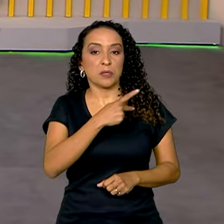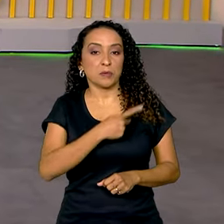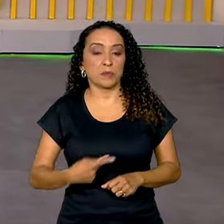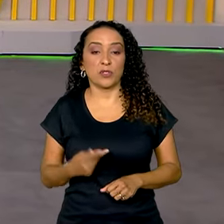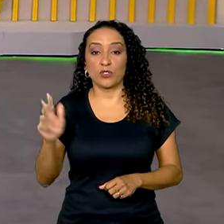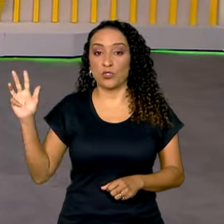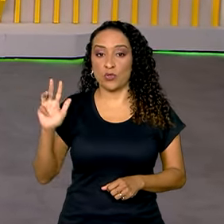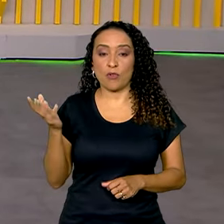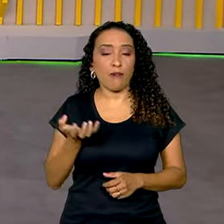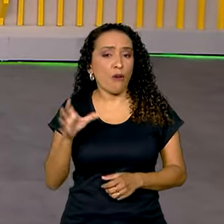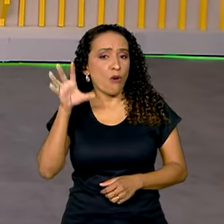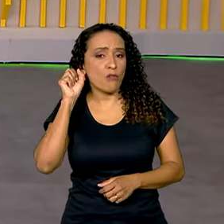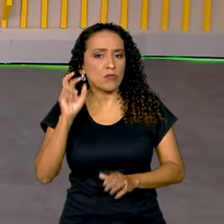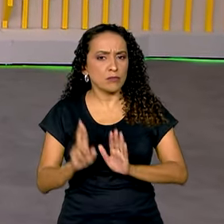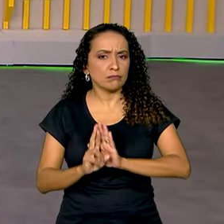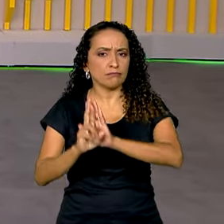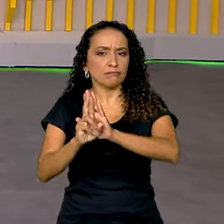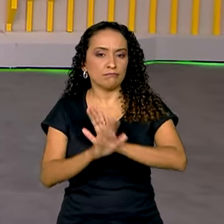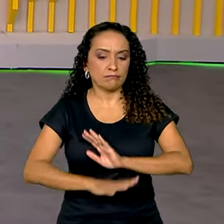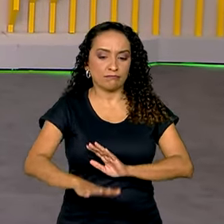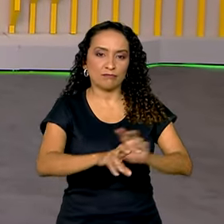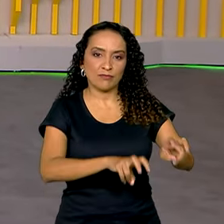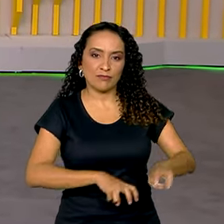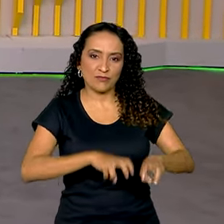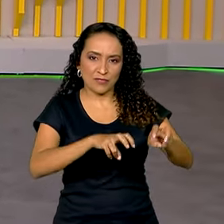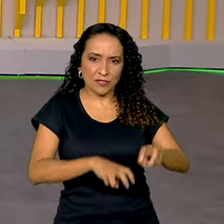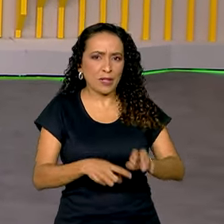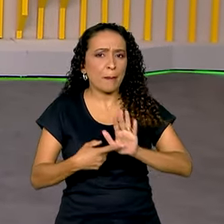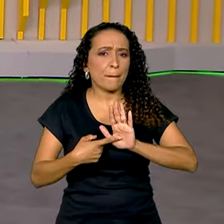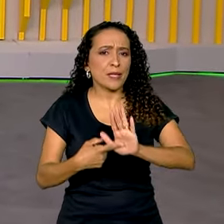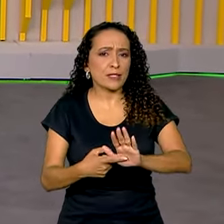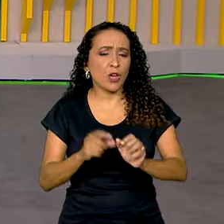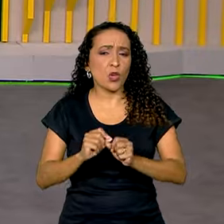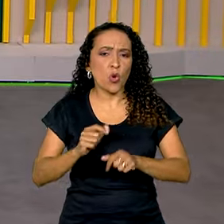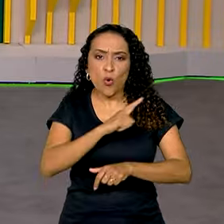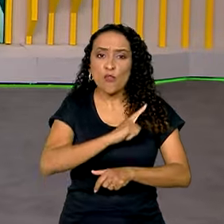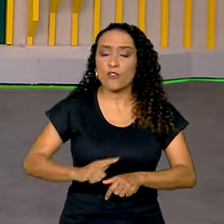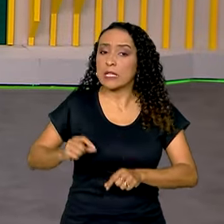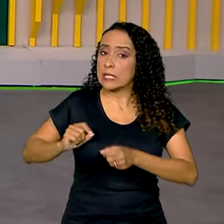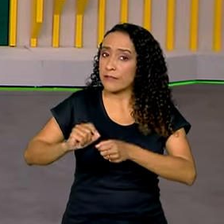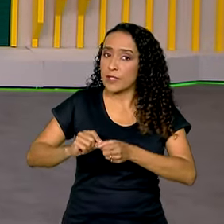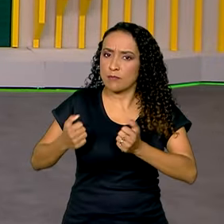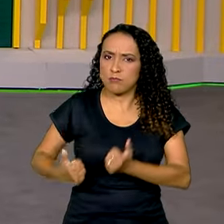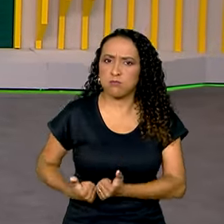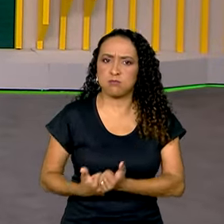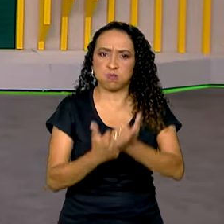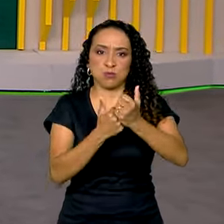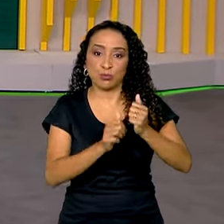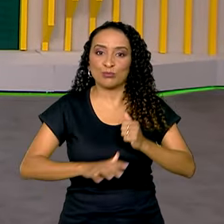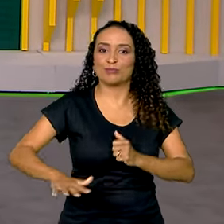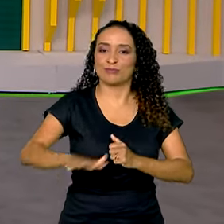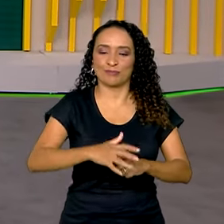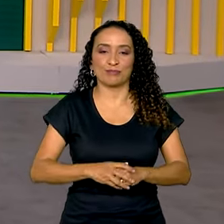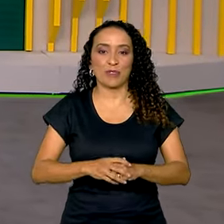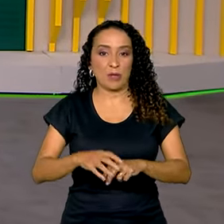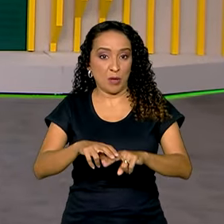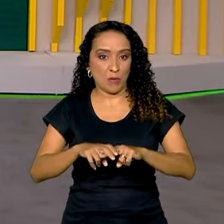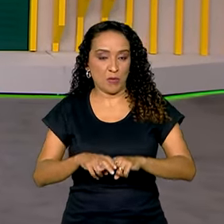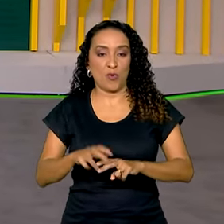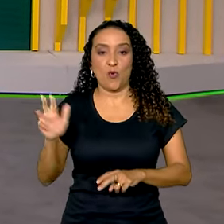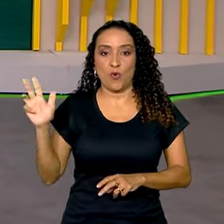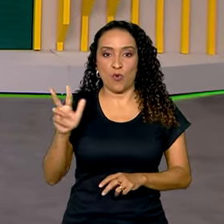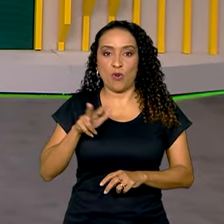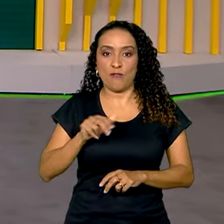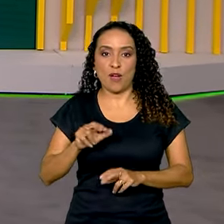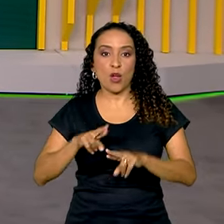O presidente Lula quer ouvir representantes do agronegócio e apresentar o que o governo está fazendo para impulsionar o setor. Por isso,